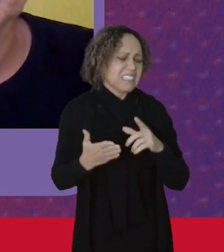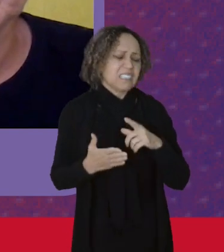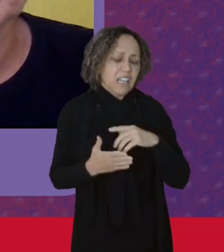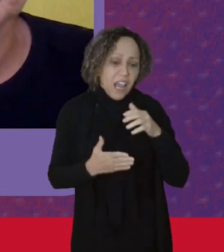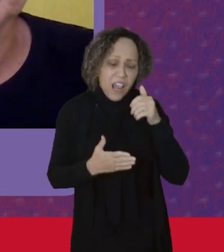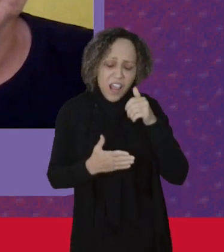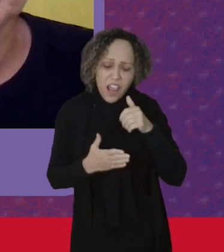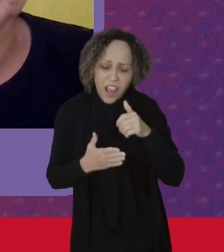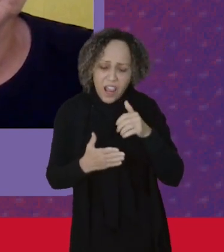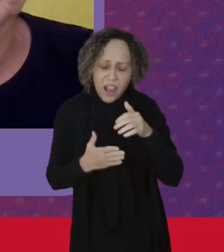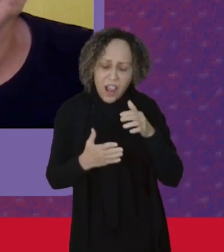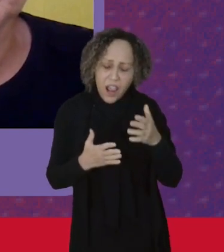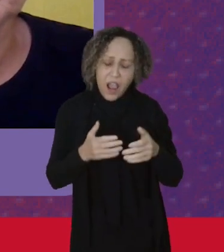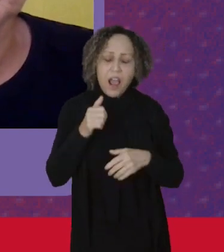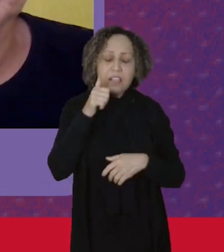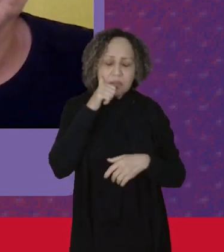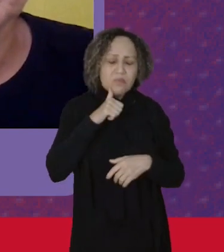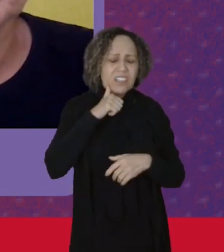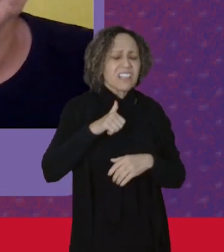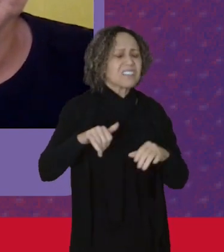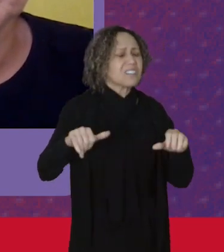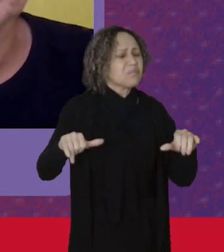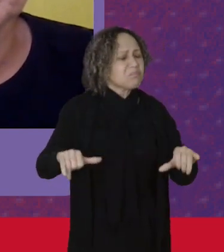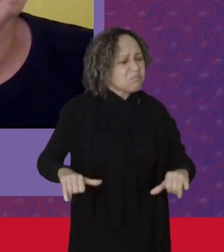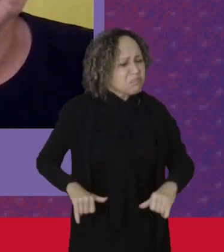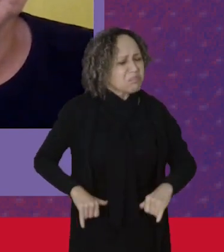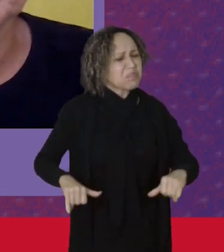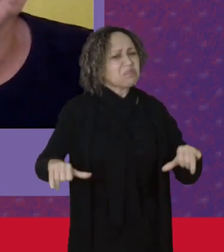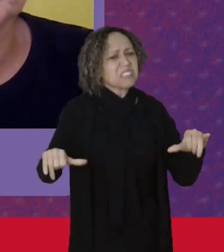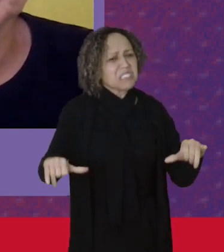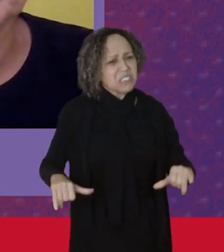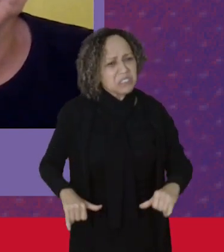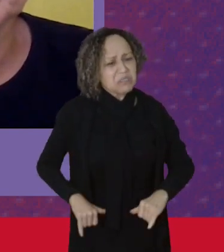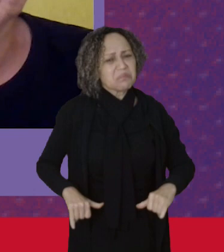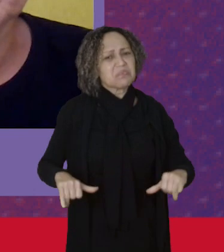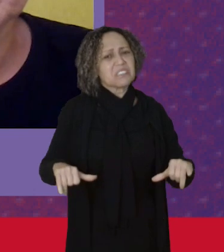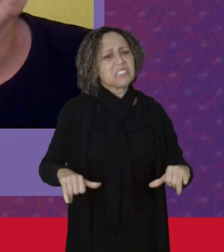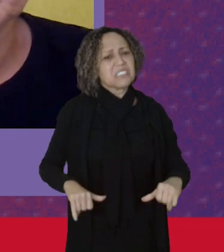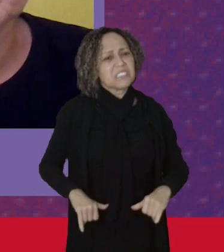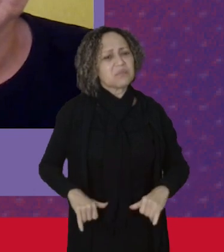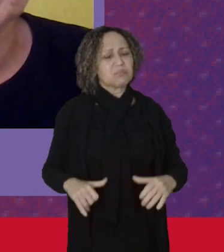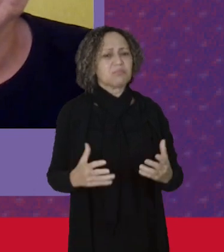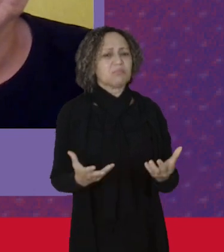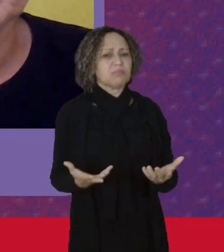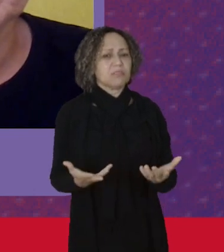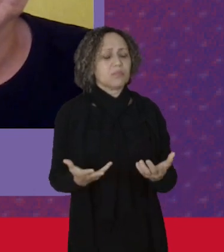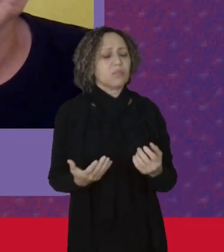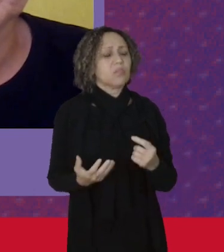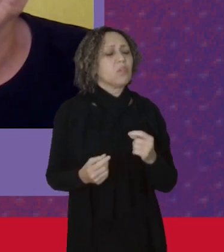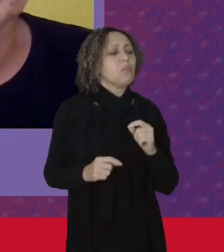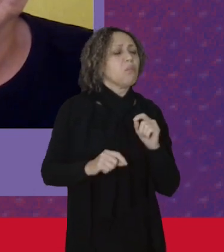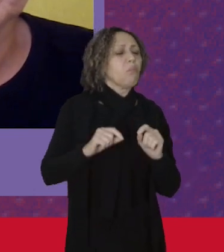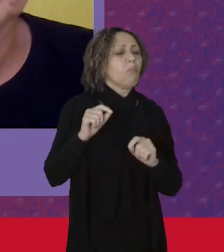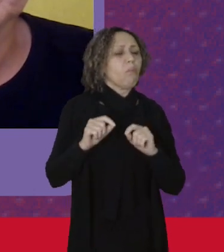às mulheres, e a gente tem uma questão também que queria trazer, né, do fato de que